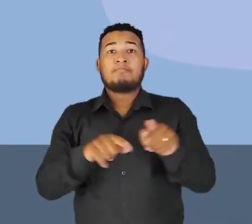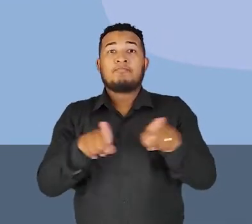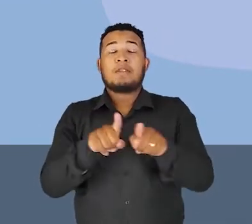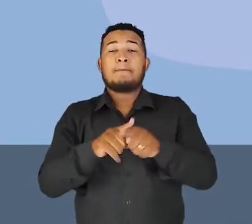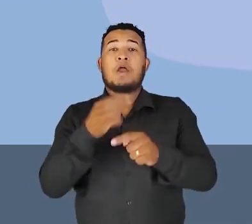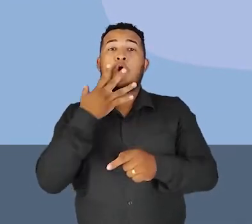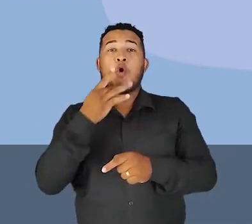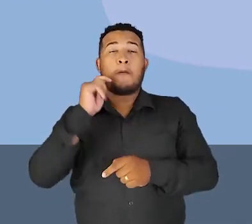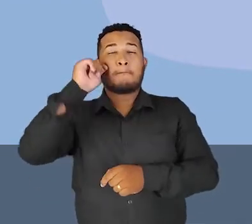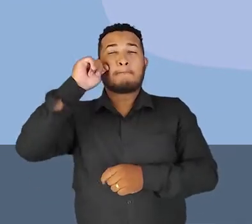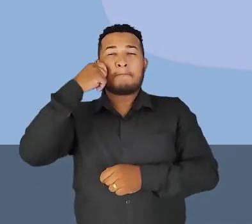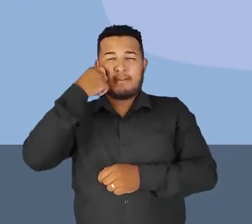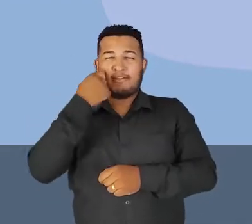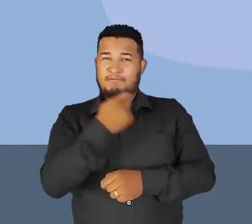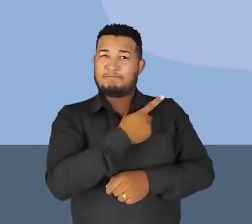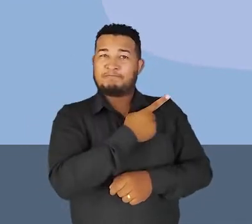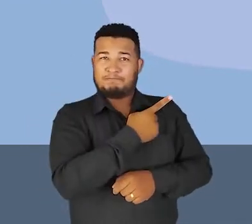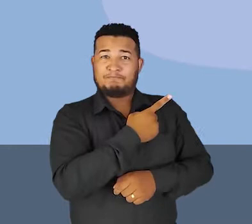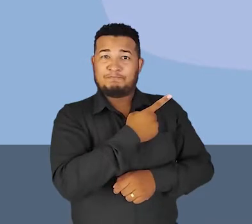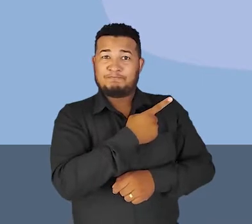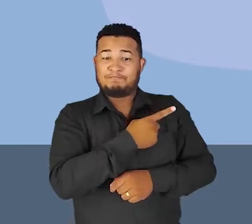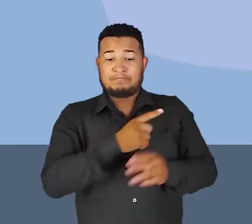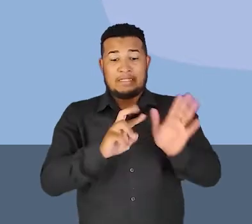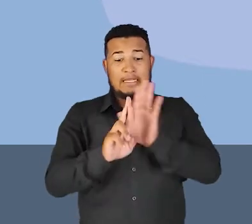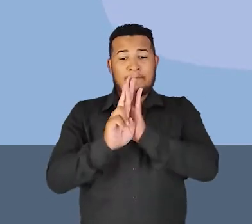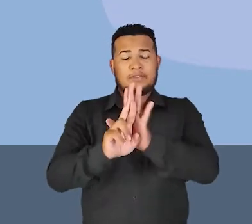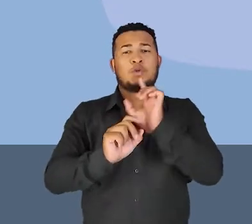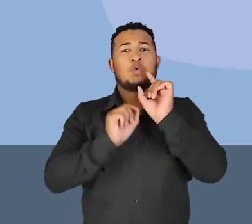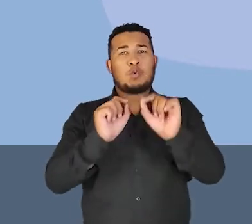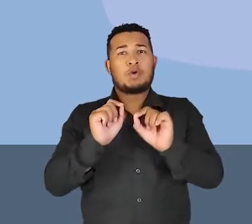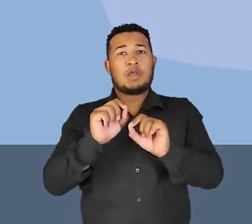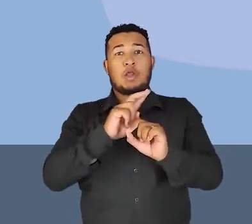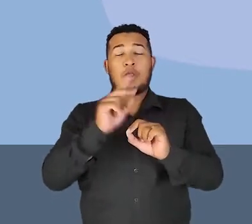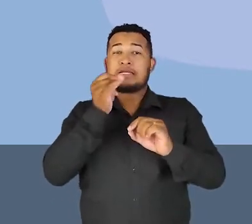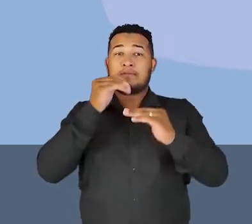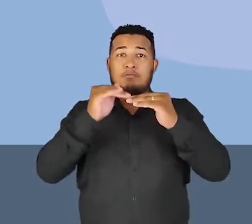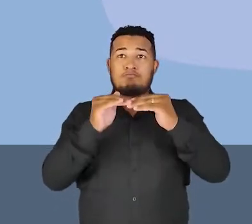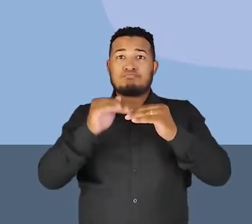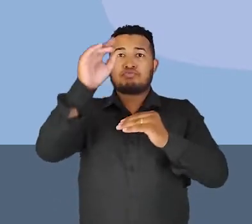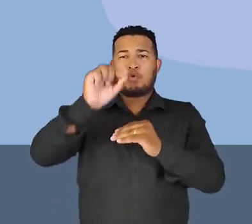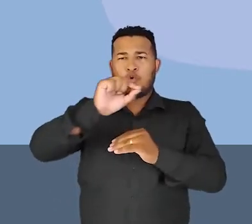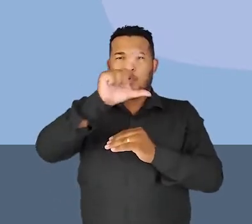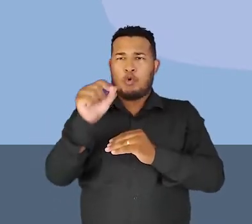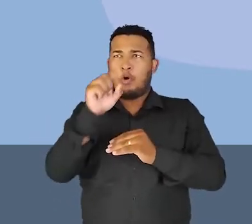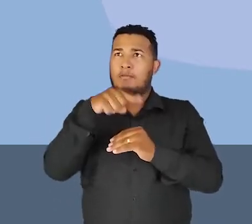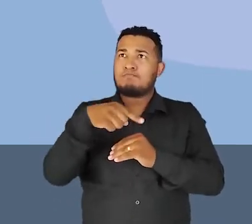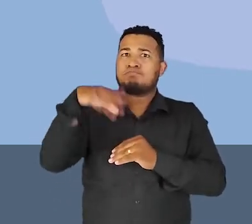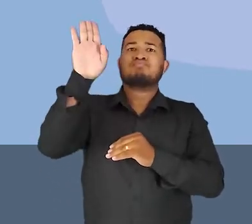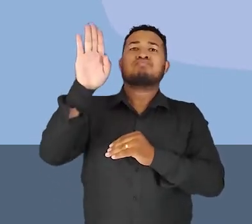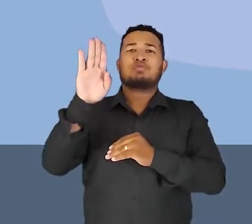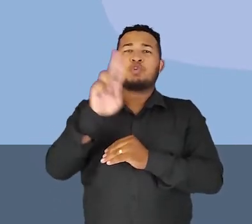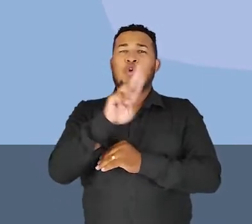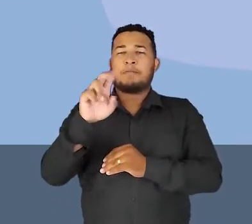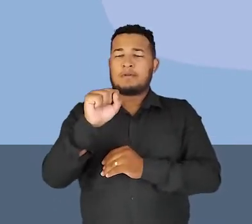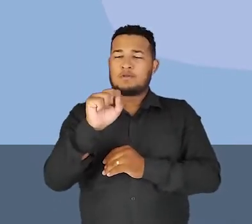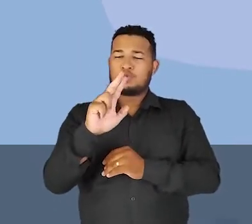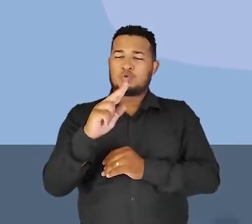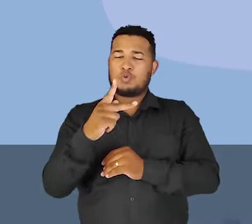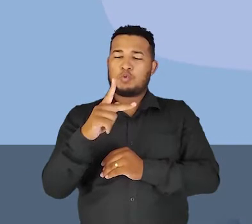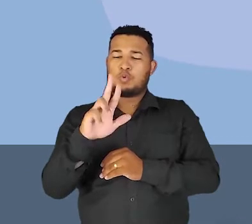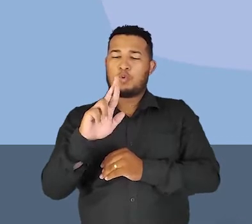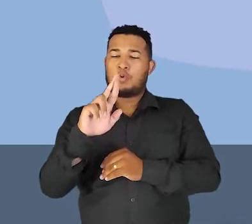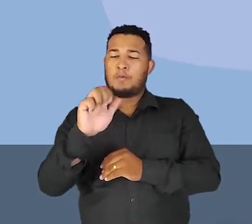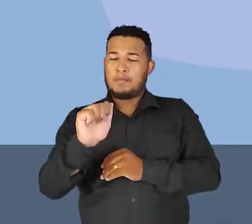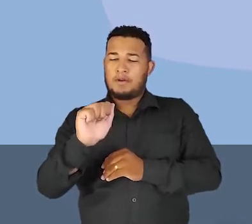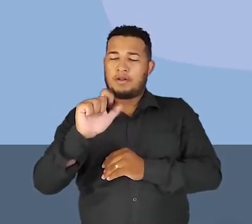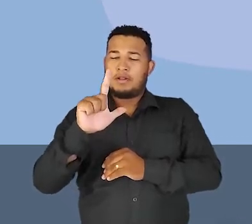de cor preta representa o mundo supralunar. E é justamente nesta região que habitam os